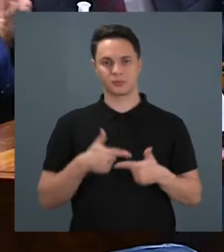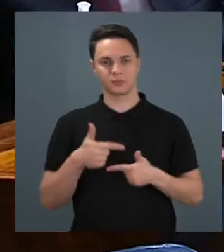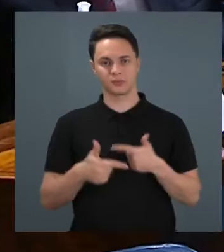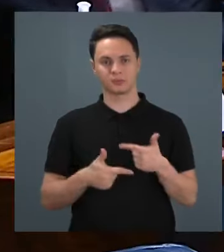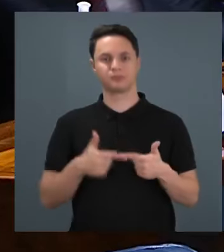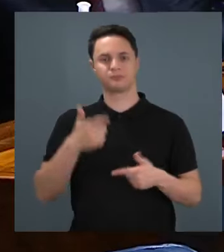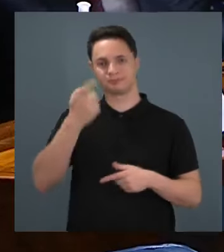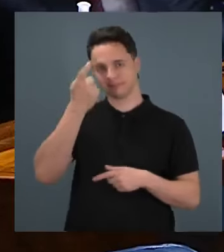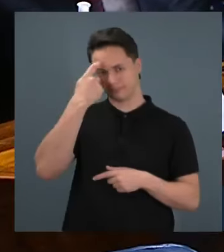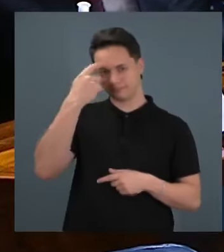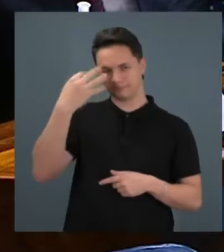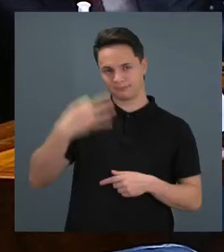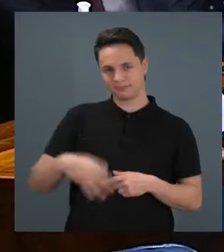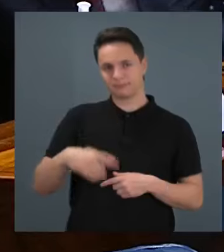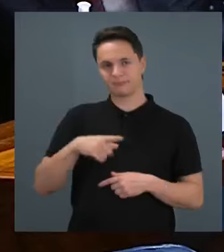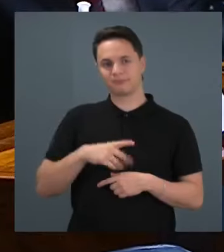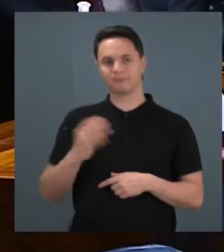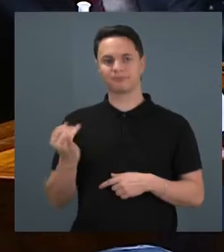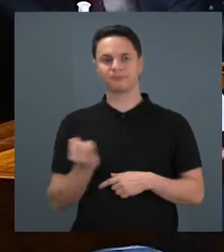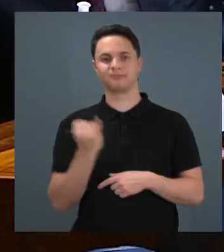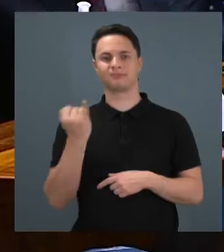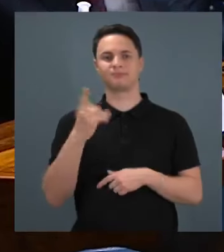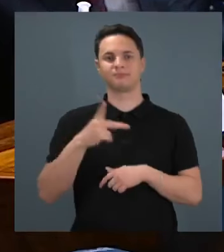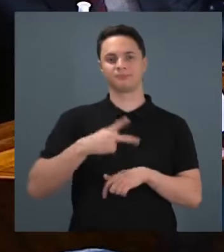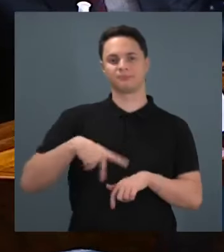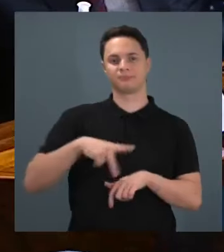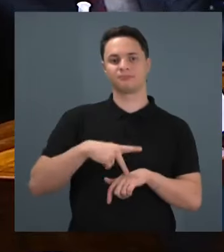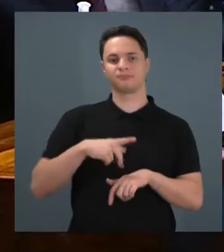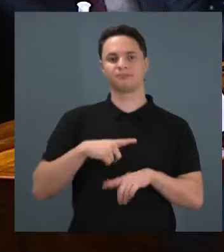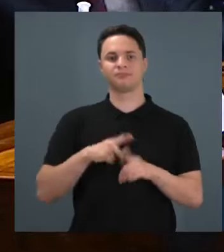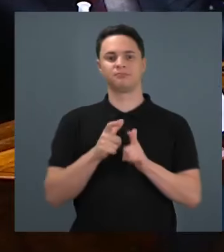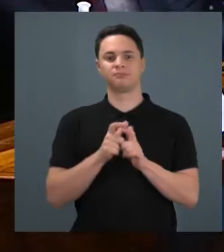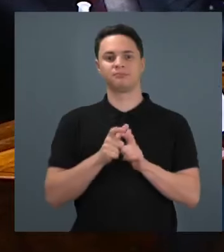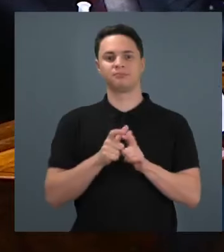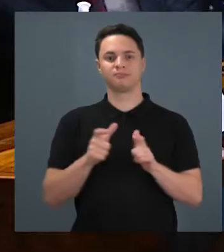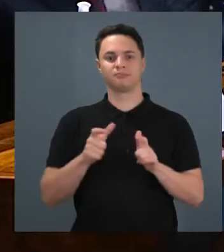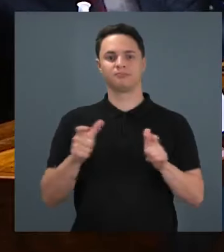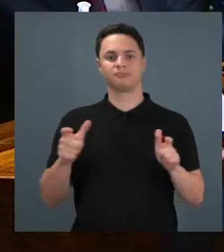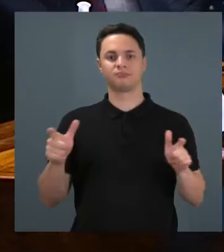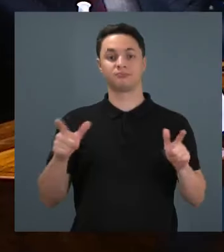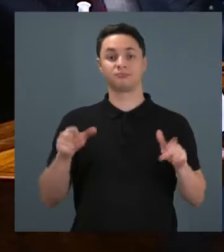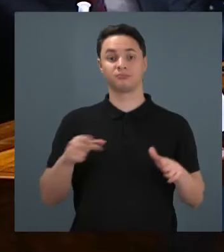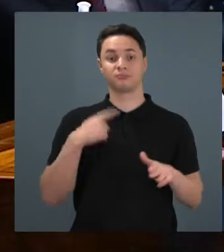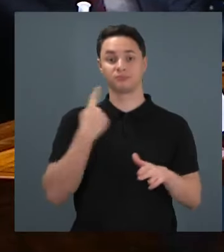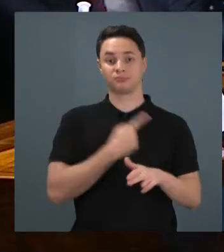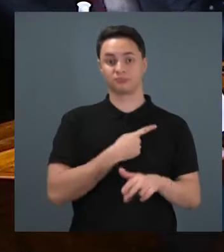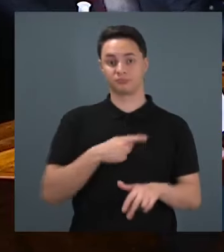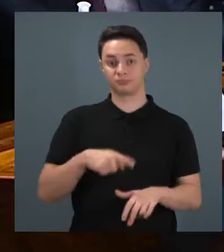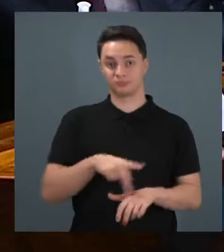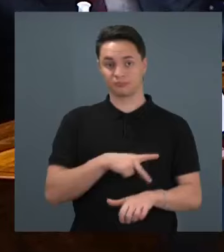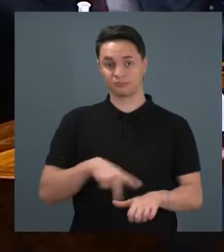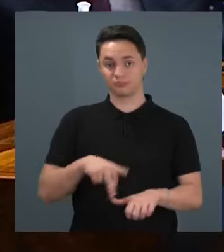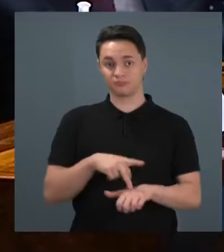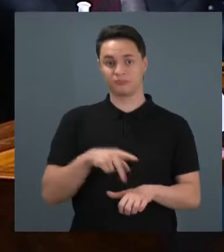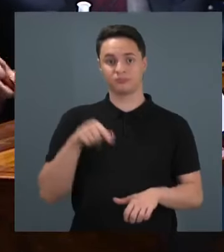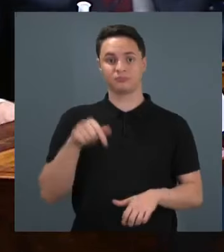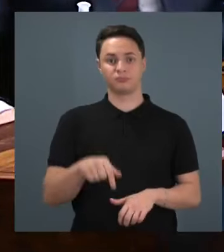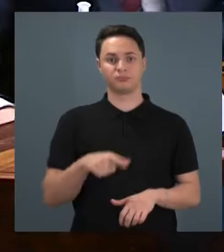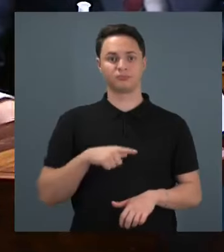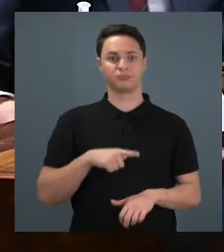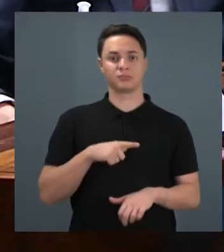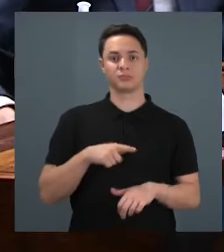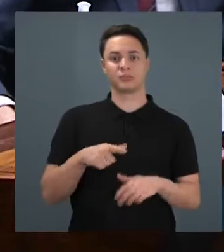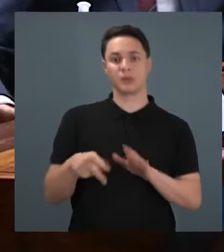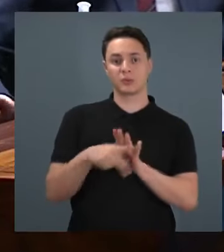sem dúvida nenhuma, importante para um país que tem as dimensões continentais que o nosso país tem. Desde a questão do